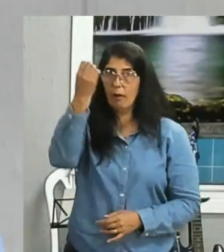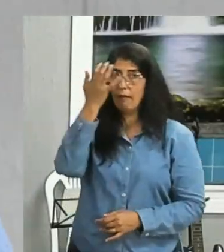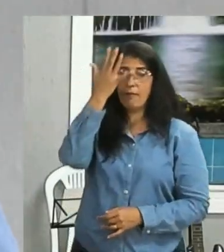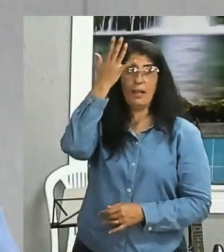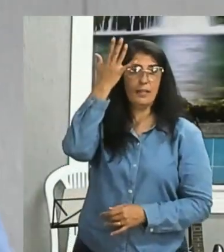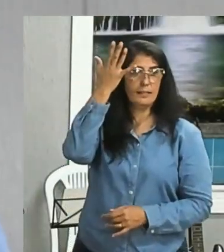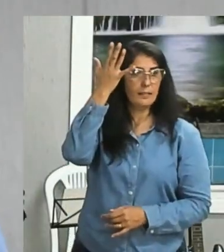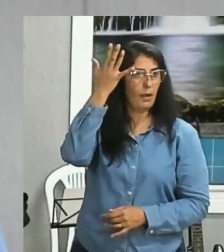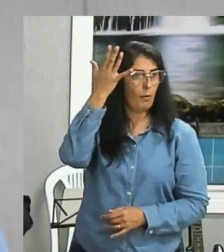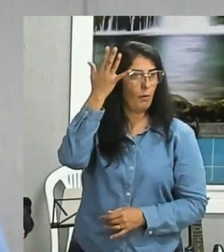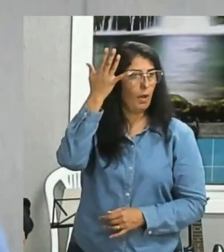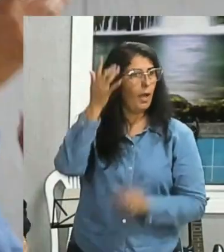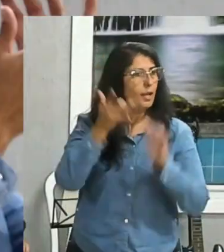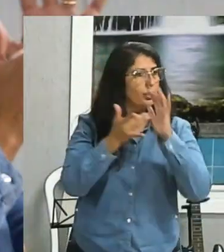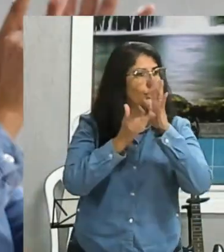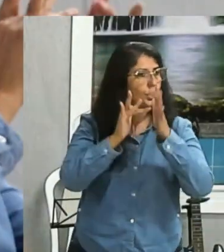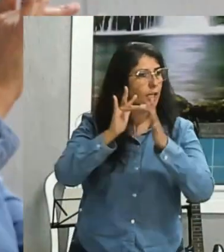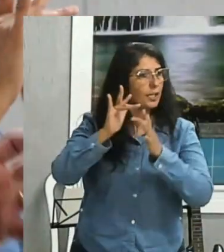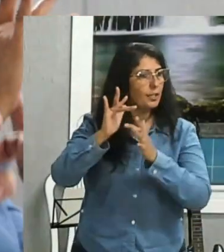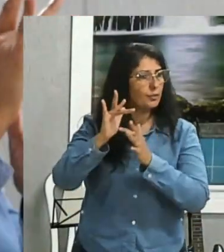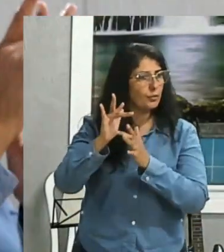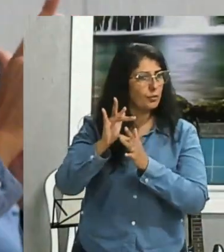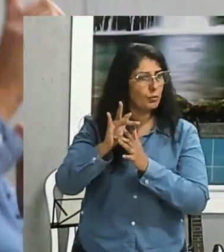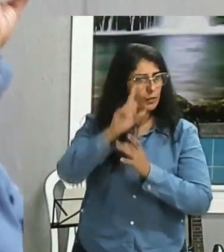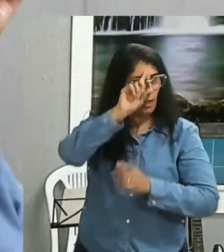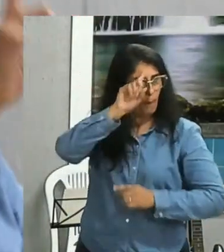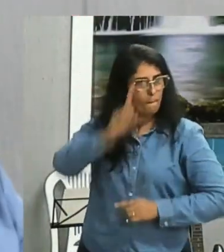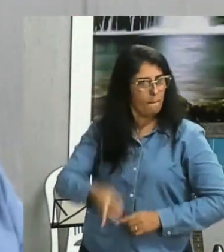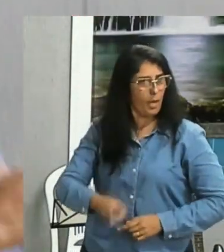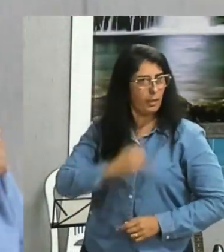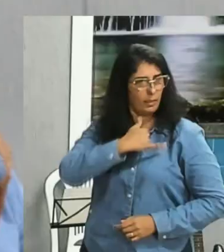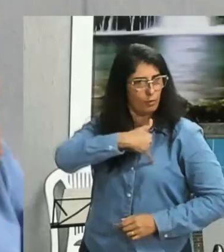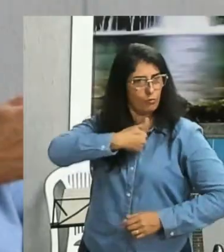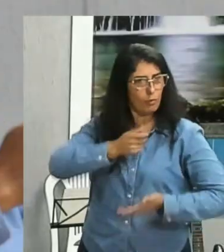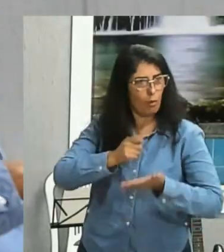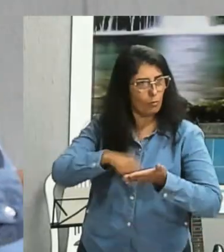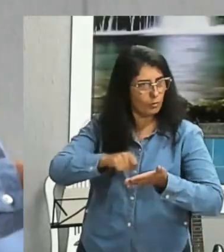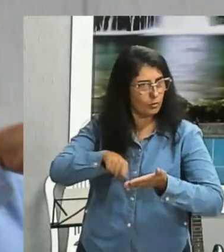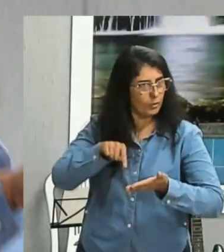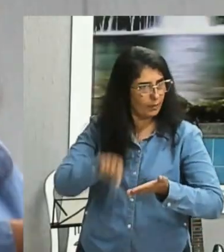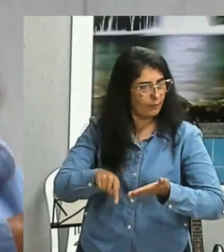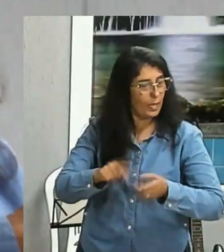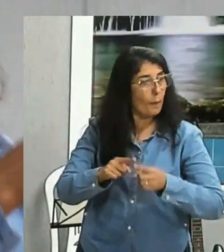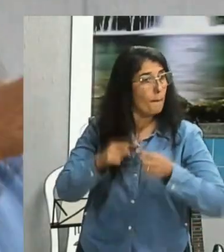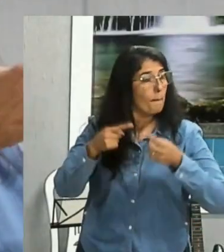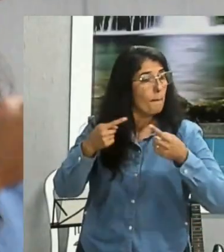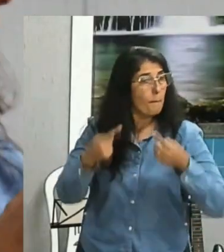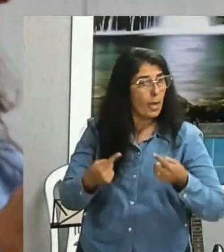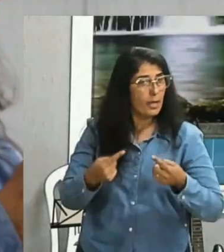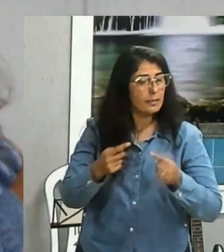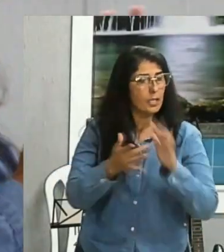revelando-se a si mesmo, porque ele é o tema central desse livro.